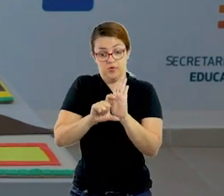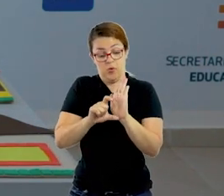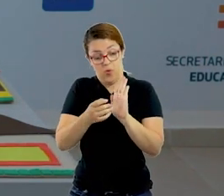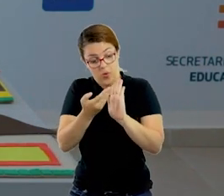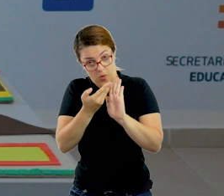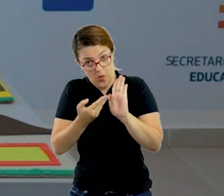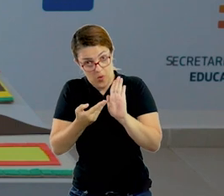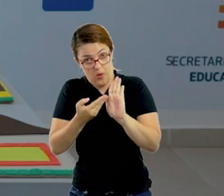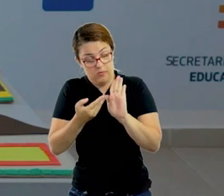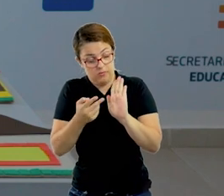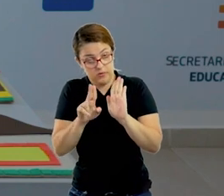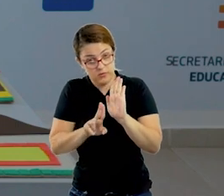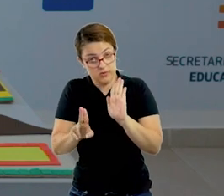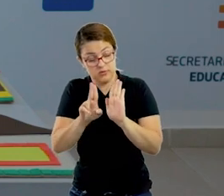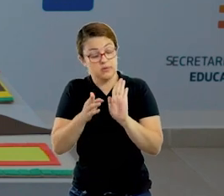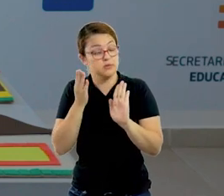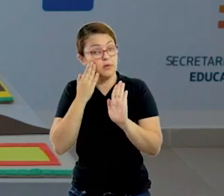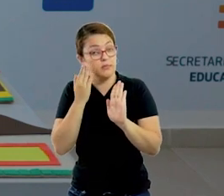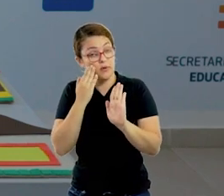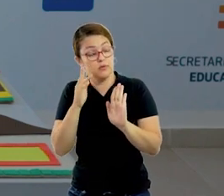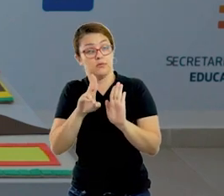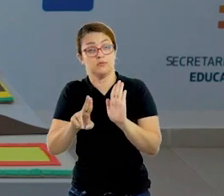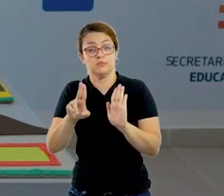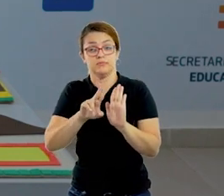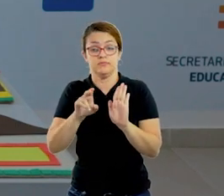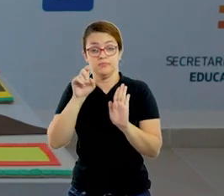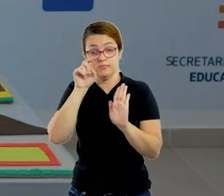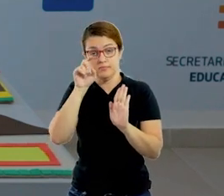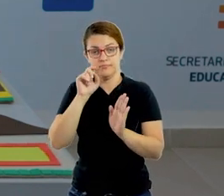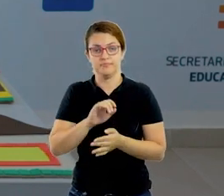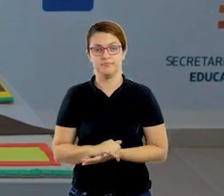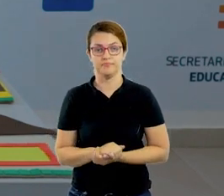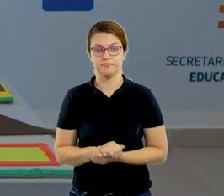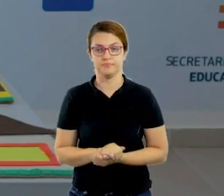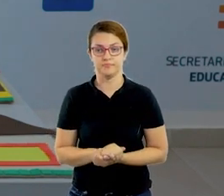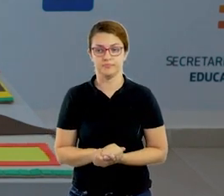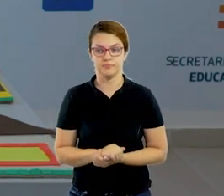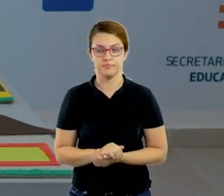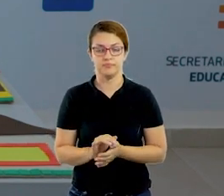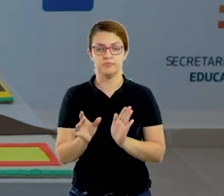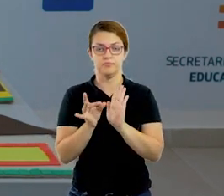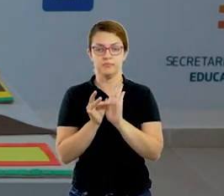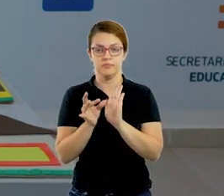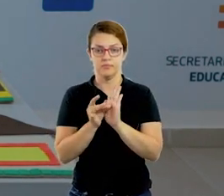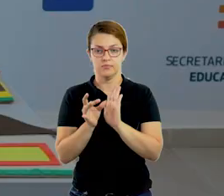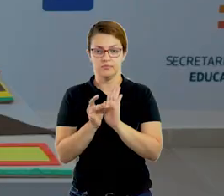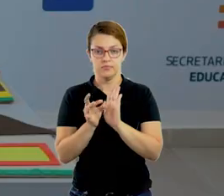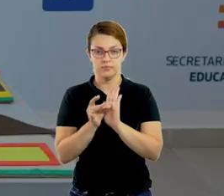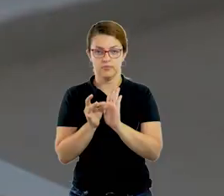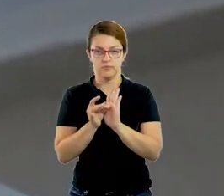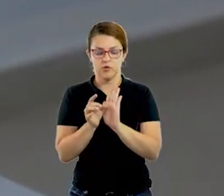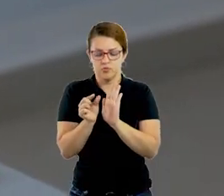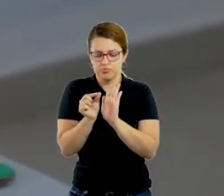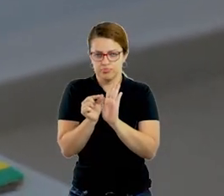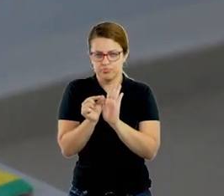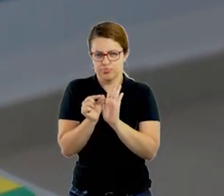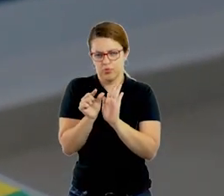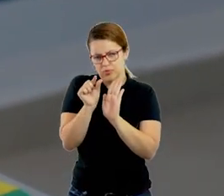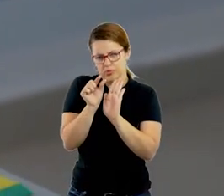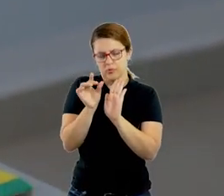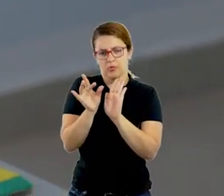tem todo esse espaço para você utilizar e você tem que saber utilizar, tá bem? Então, cola, passo um